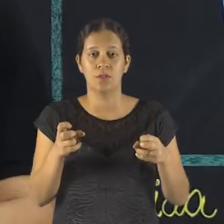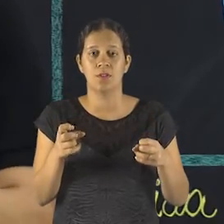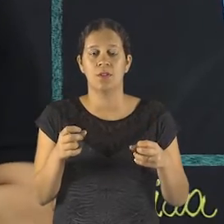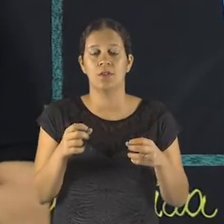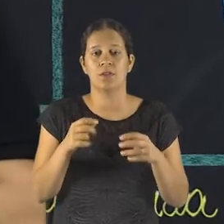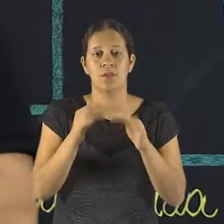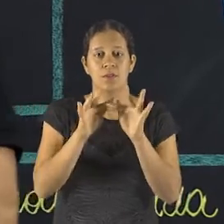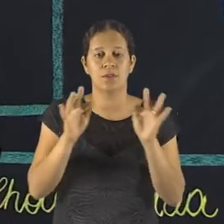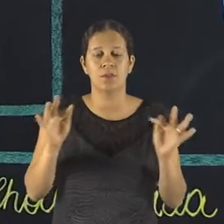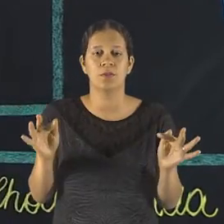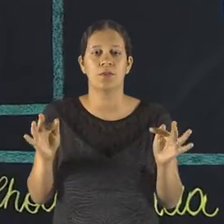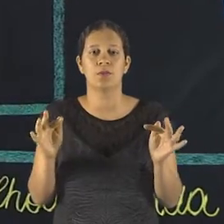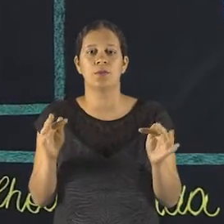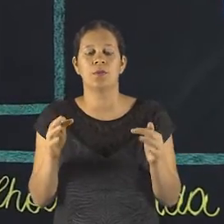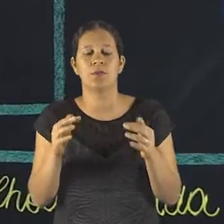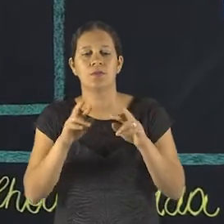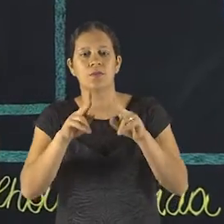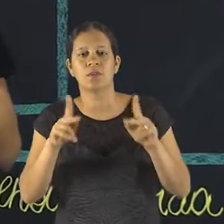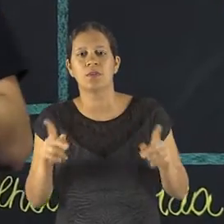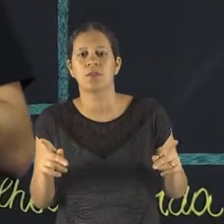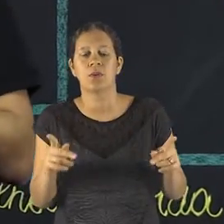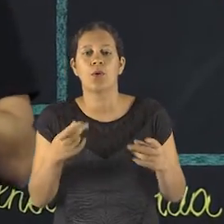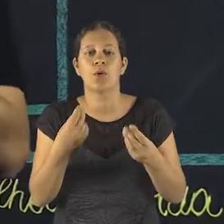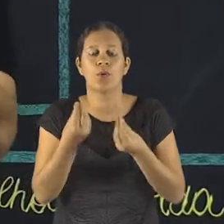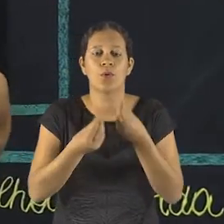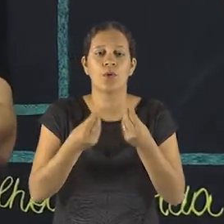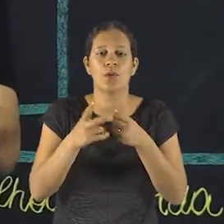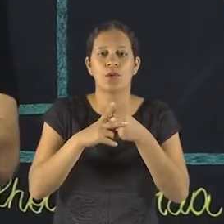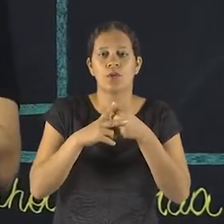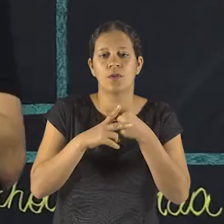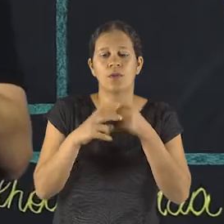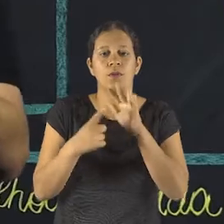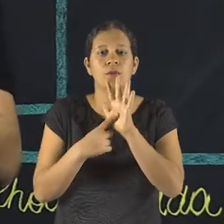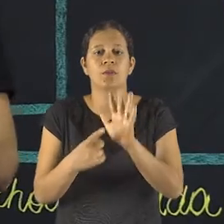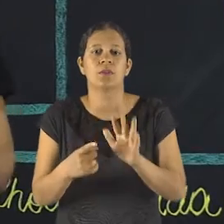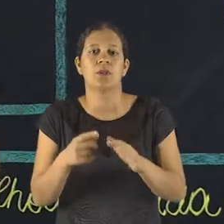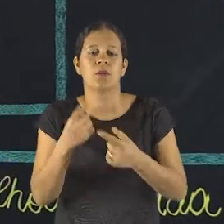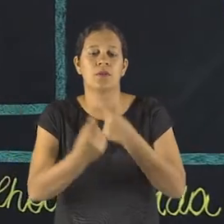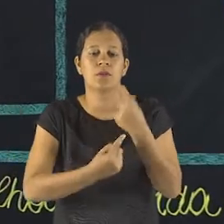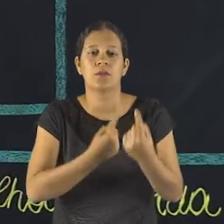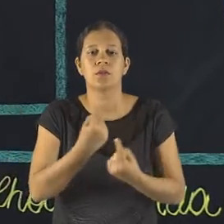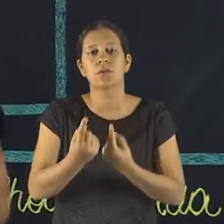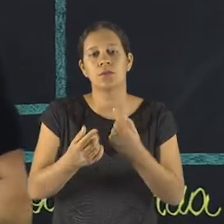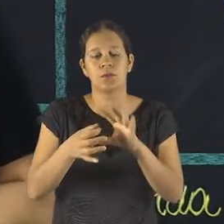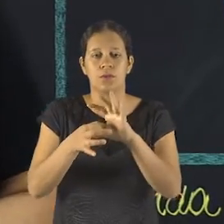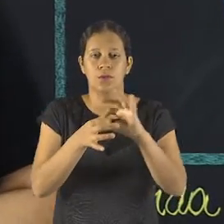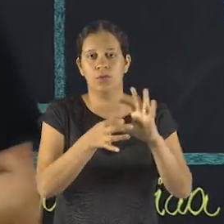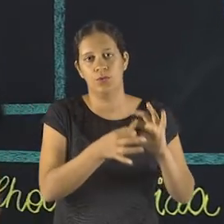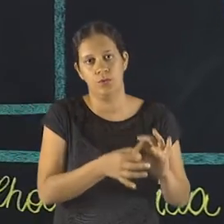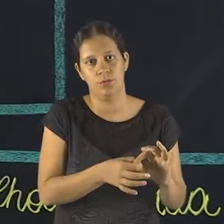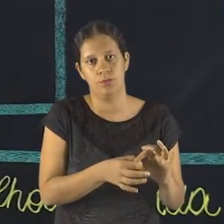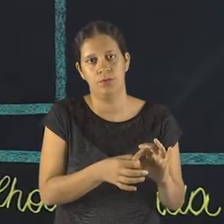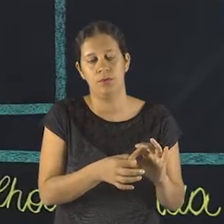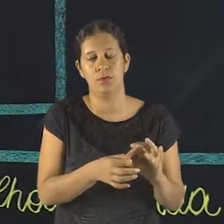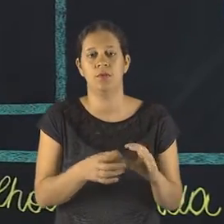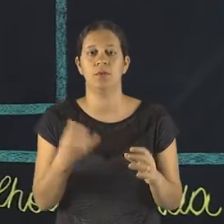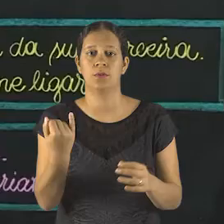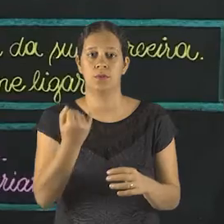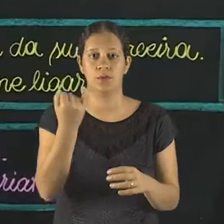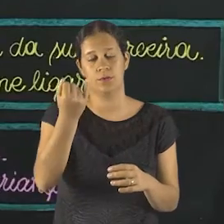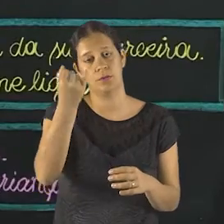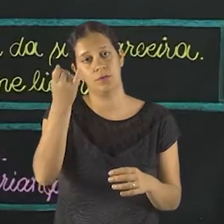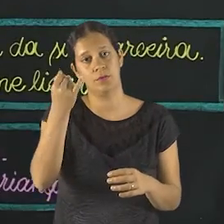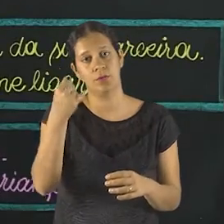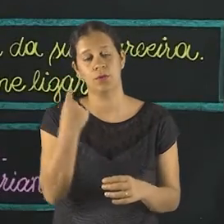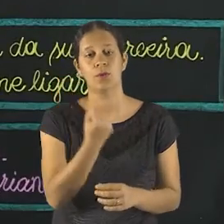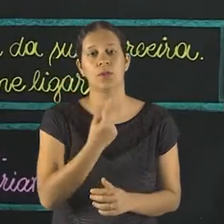dessas orações em relação às outras por conta da forma com que o verbo se apresenta dentro de cada contexto. É importante